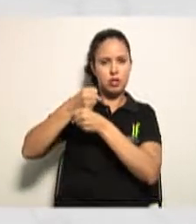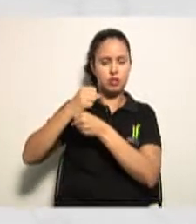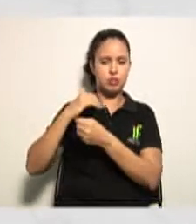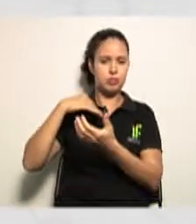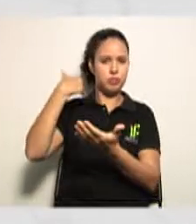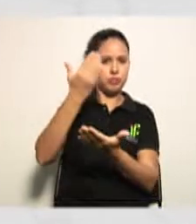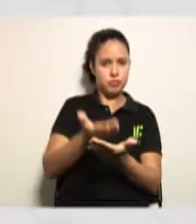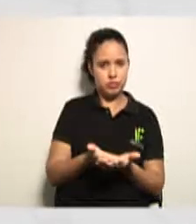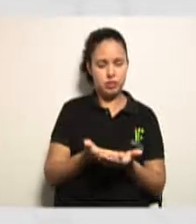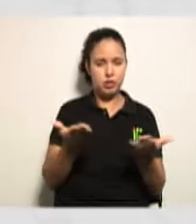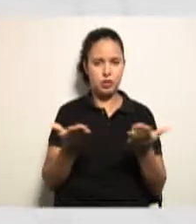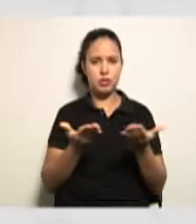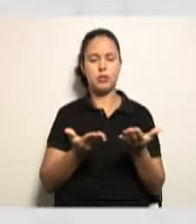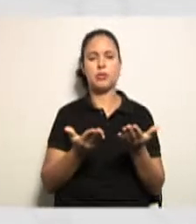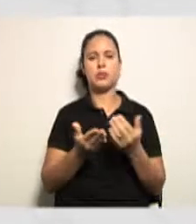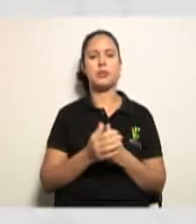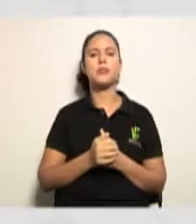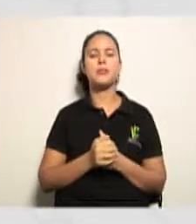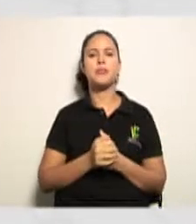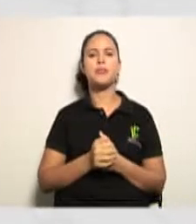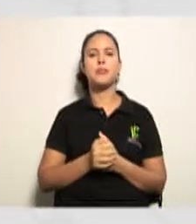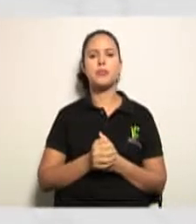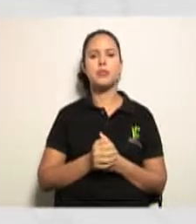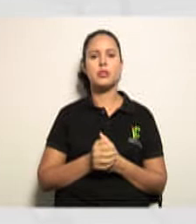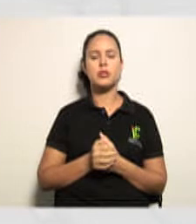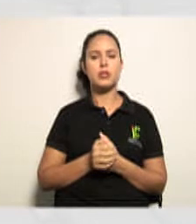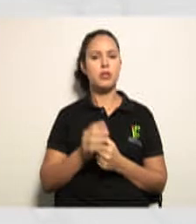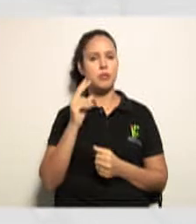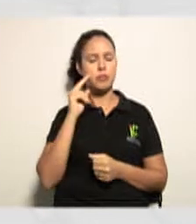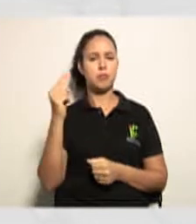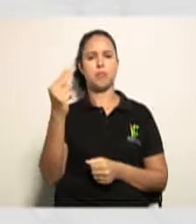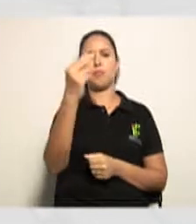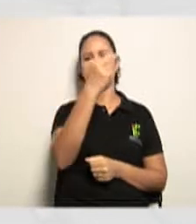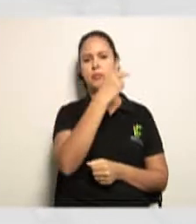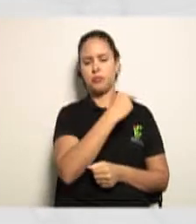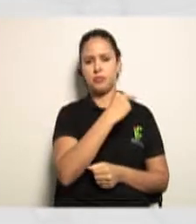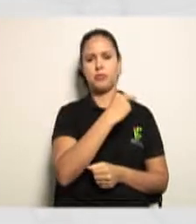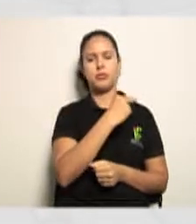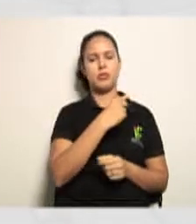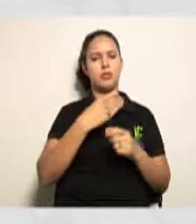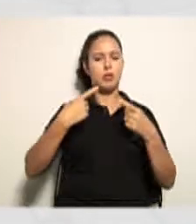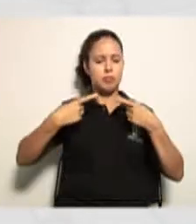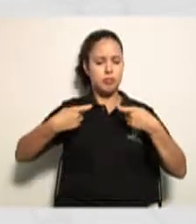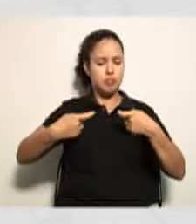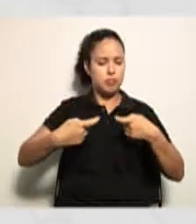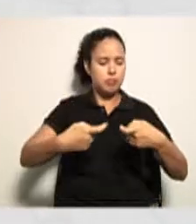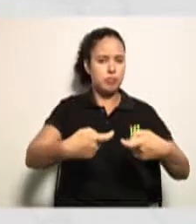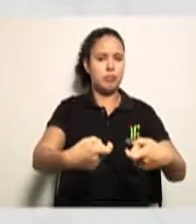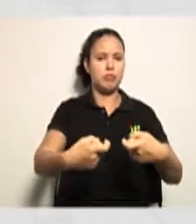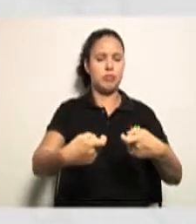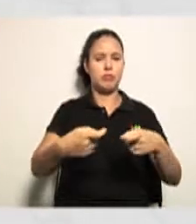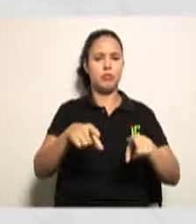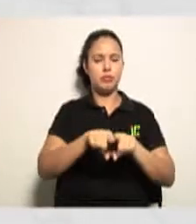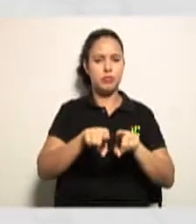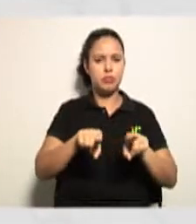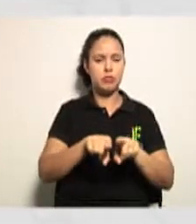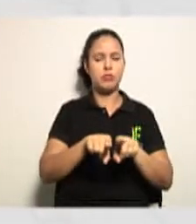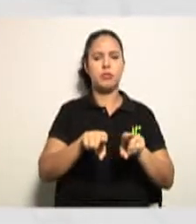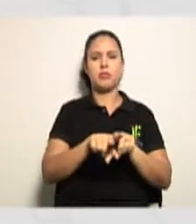a gente consegue ver a organização, a administração nas guerras antigas, na civilização egípcia, quando a